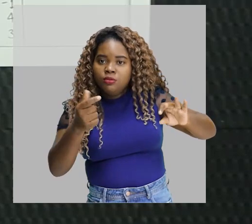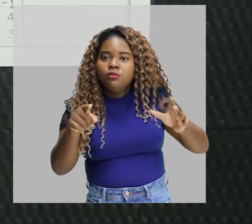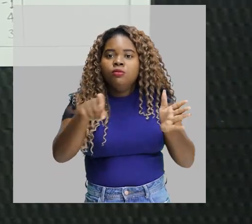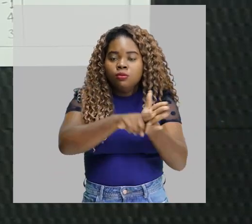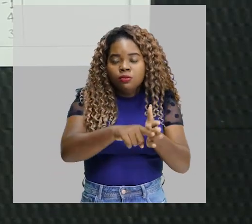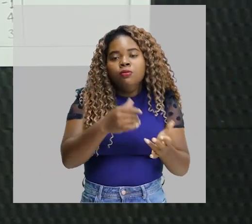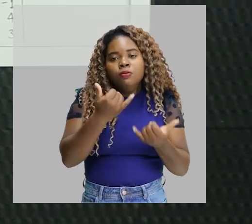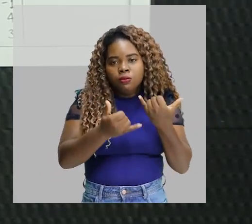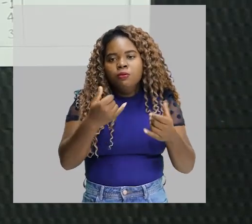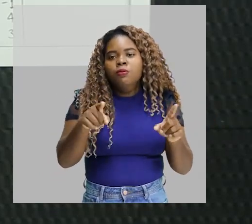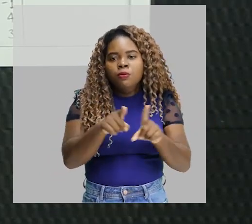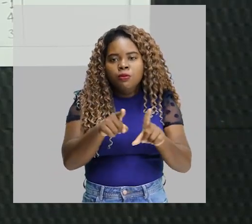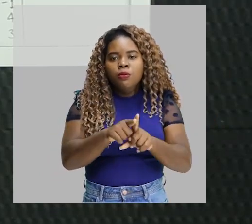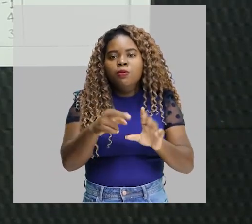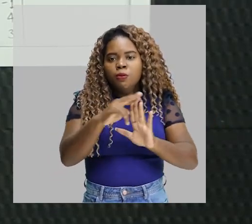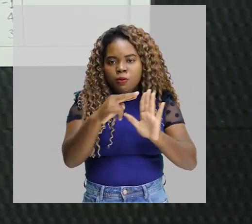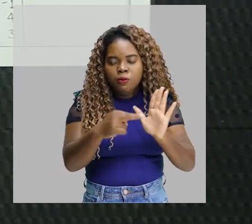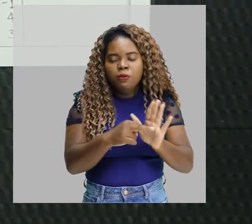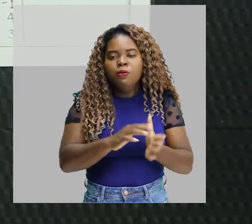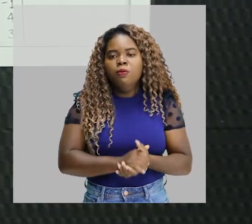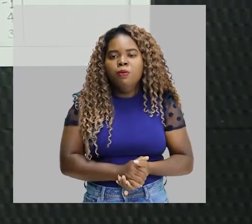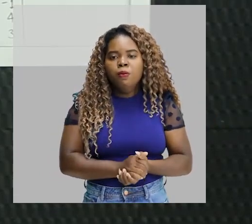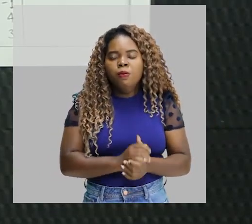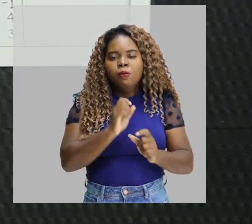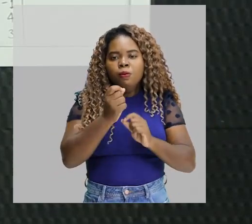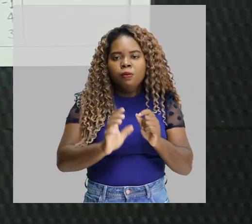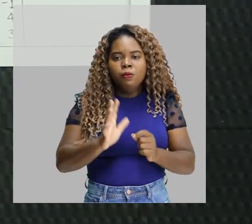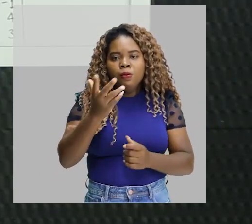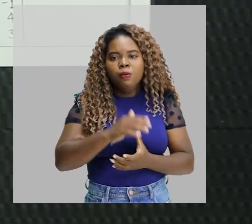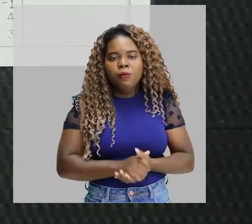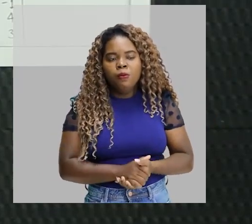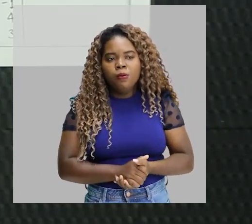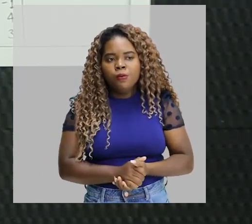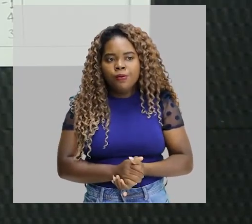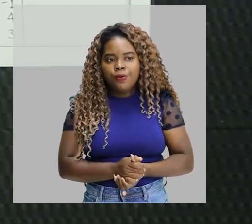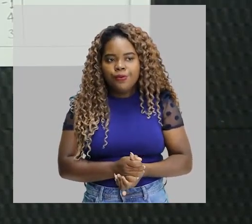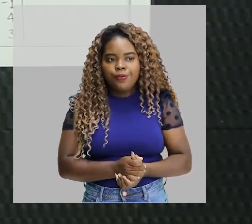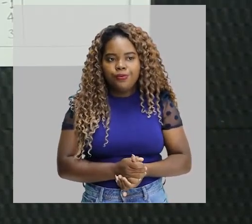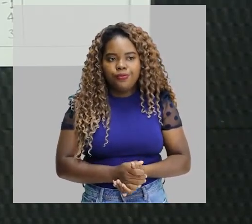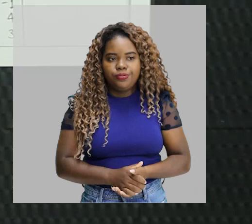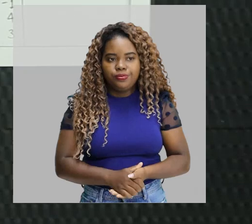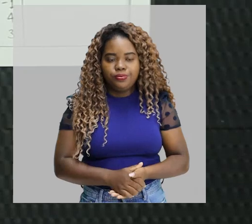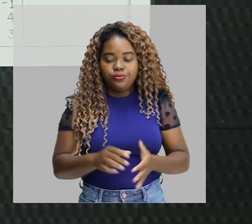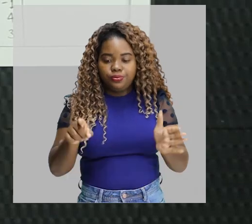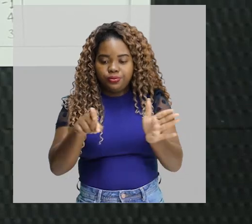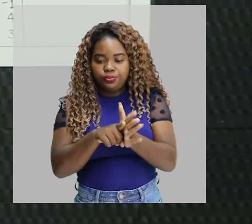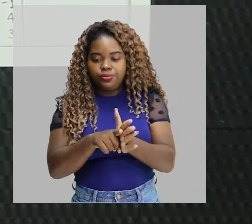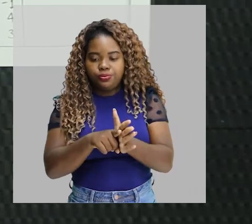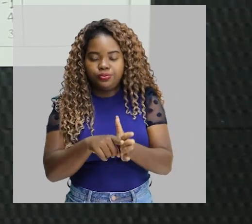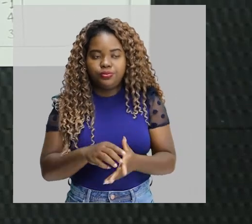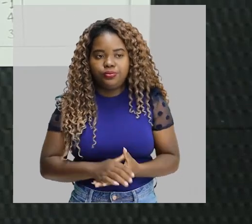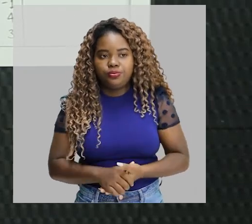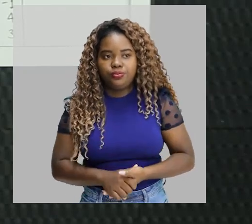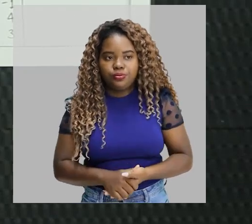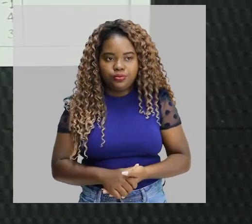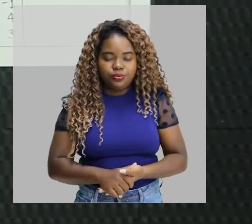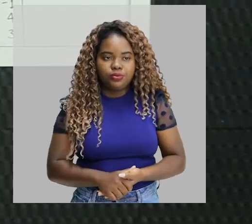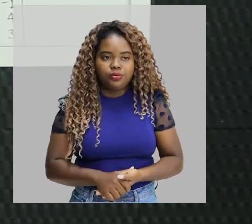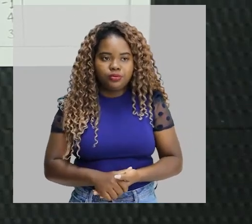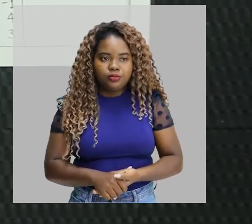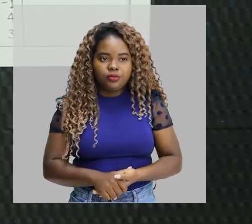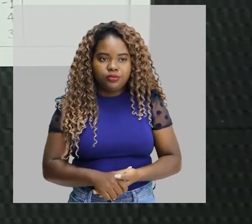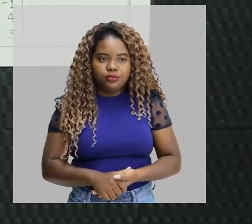É bem parecido tá então você vai fazer o que menos Olha só agora a gente vai rolar um